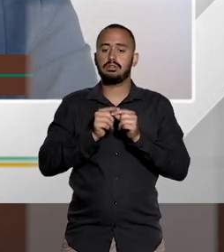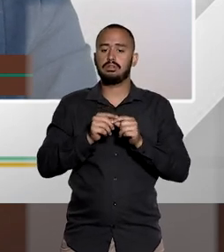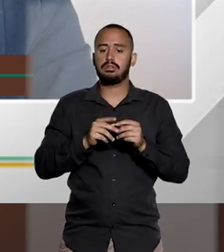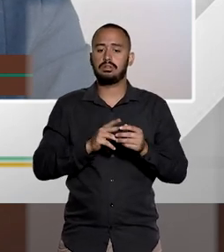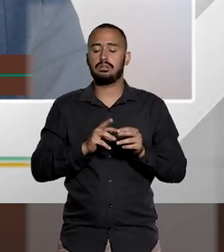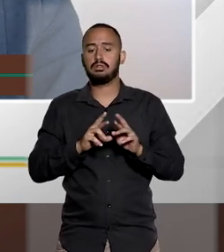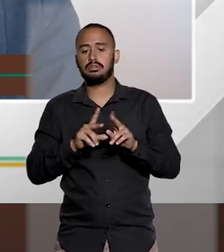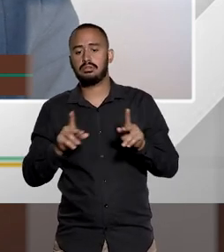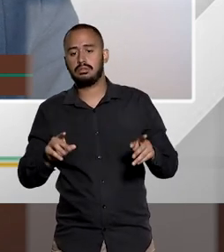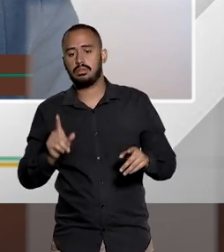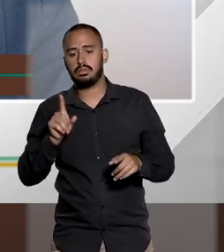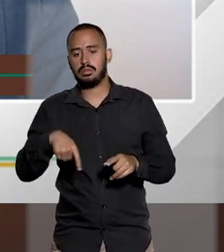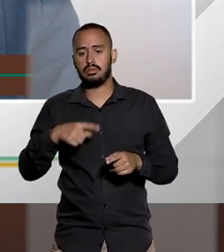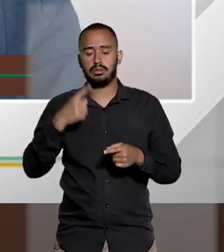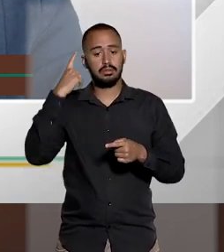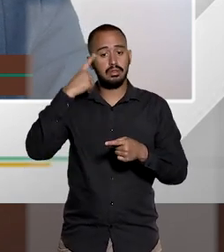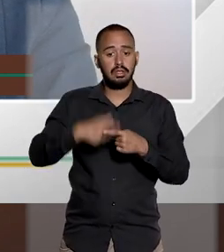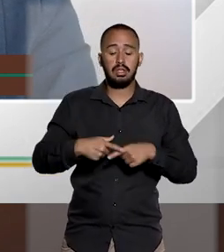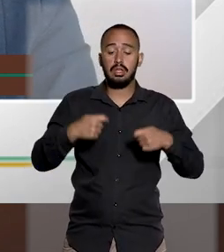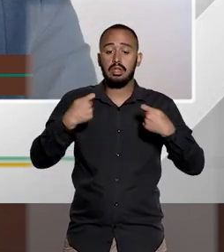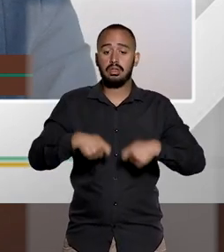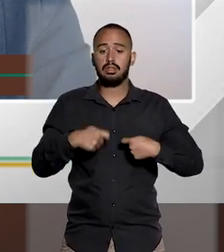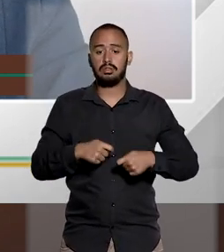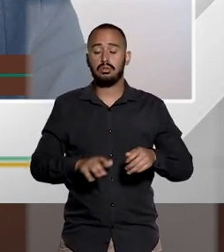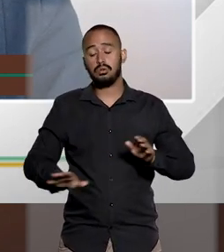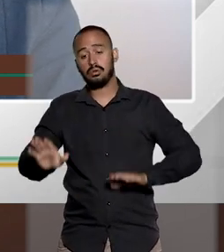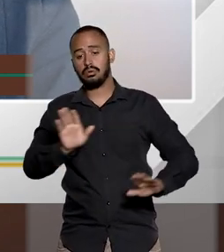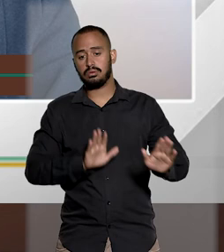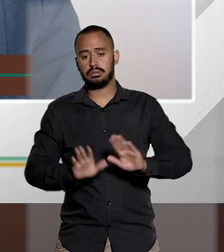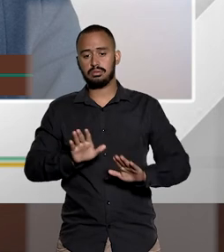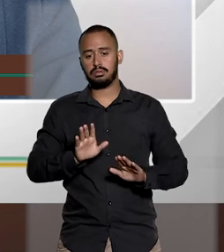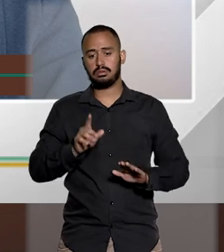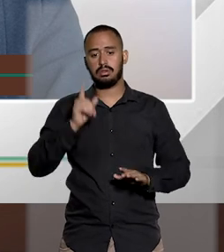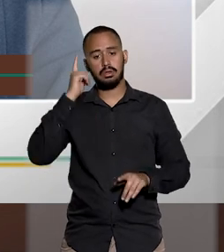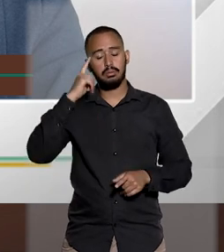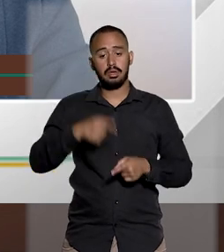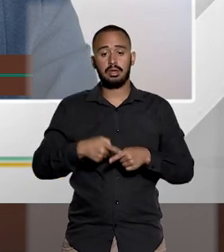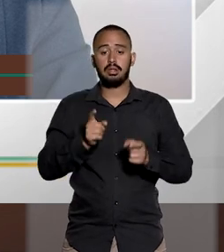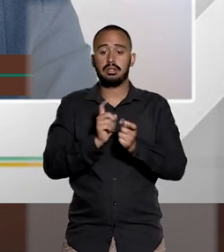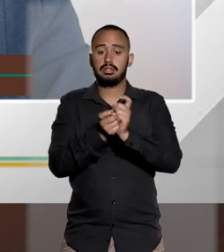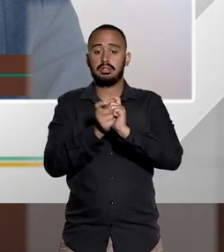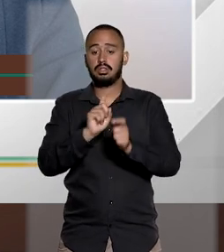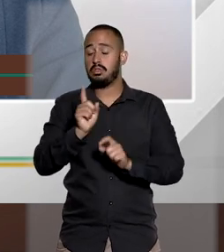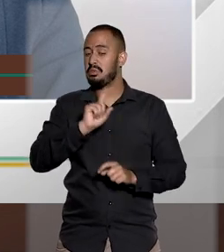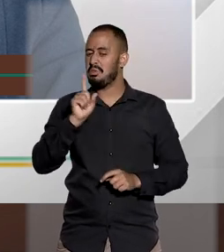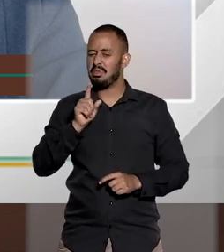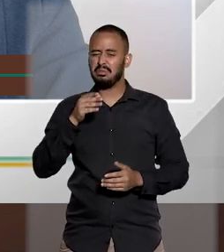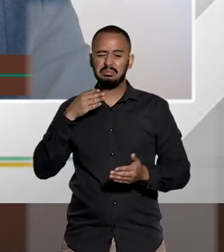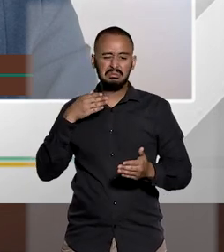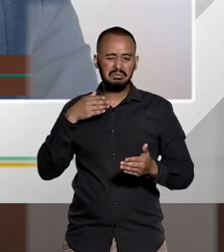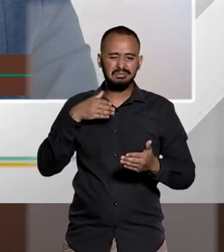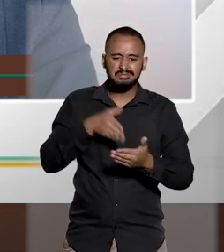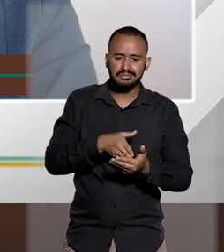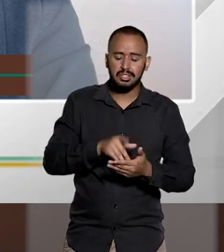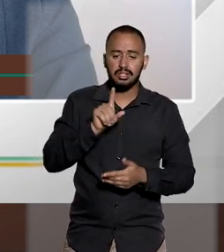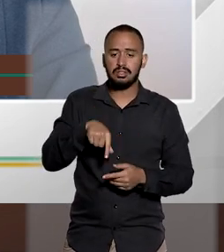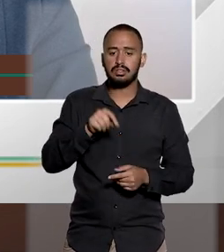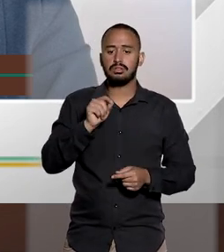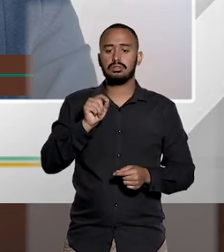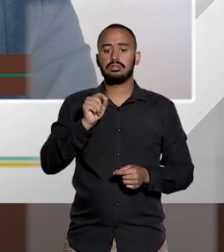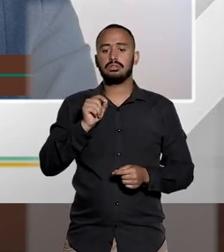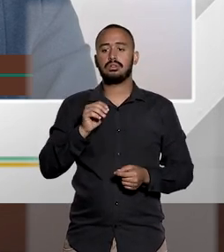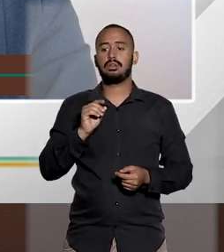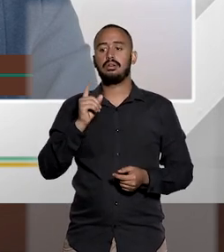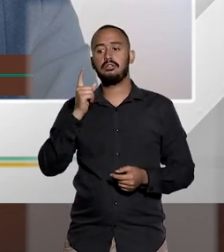por vezes. Então, há necessidade de um cuidado para que as administrações não abusem em relação a esse aspecto